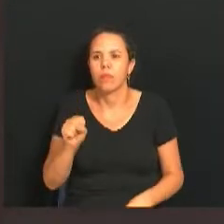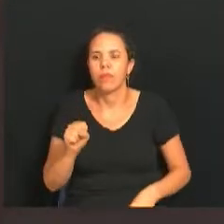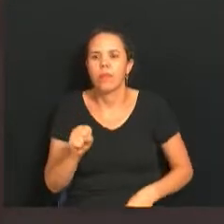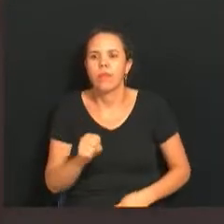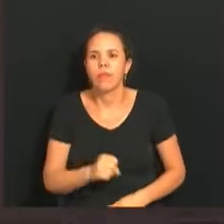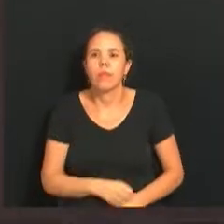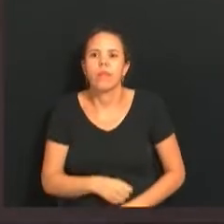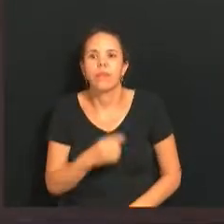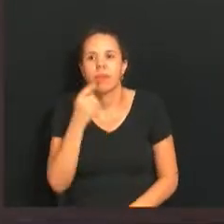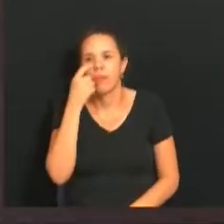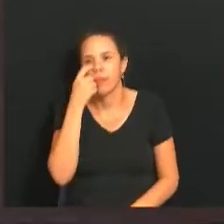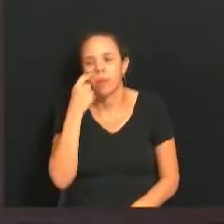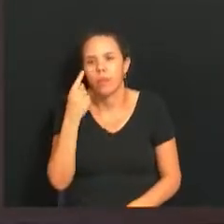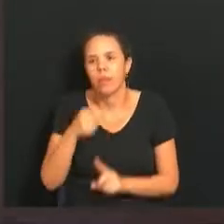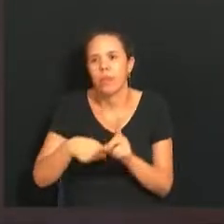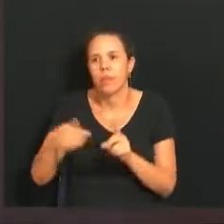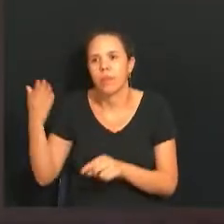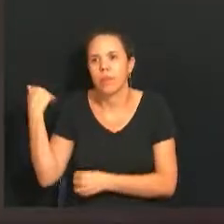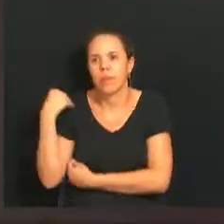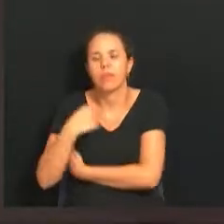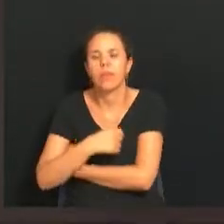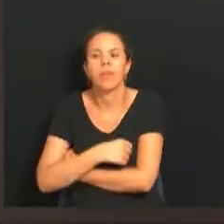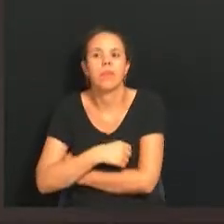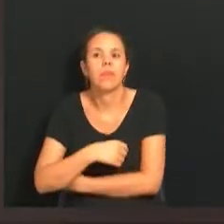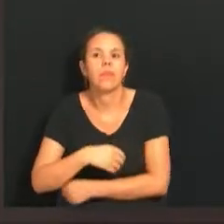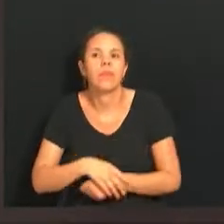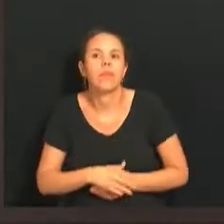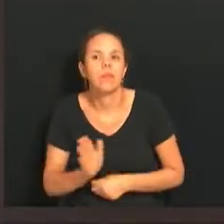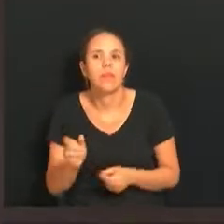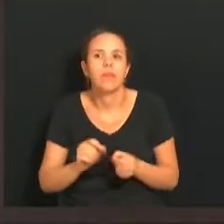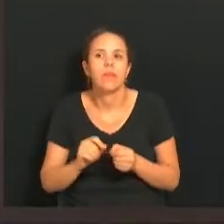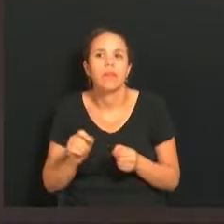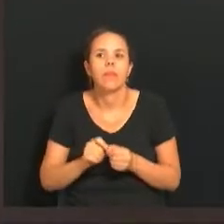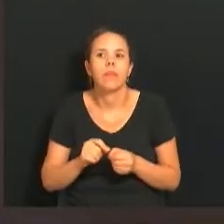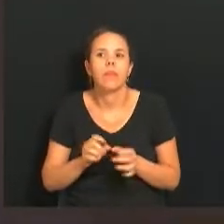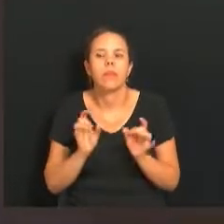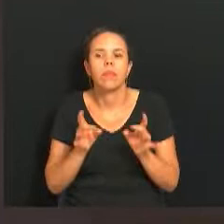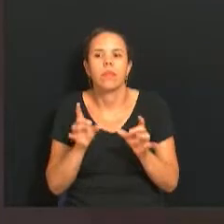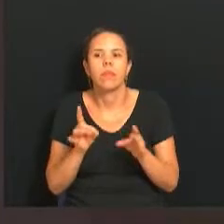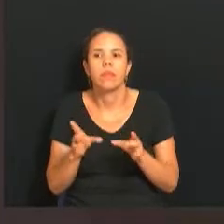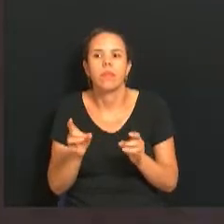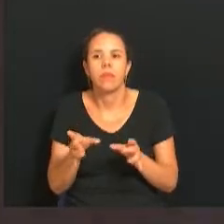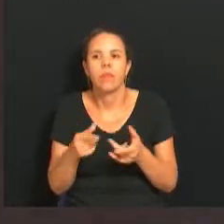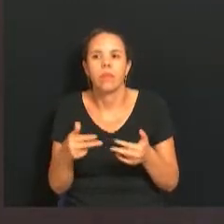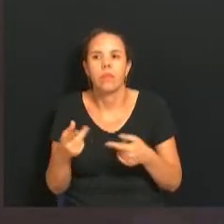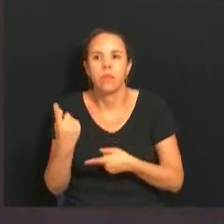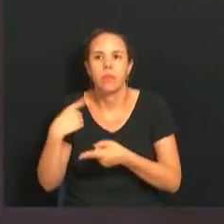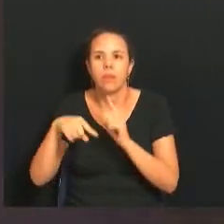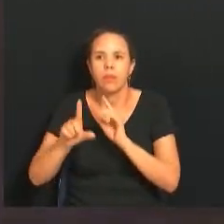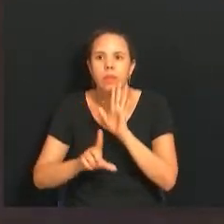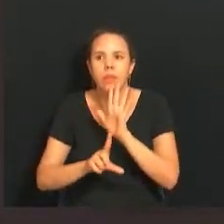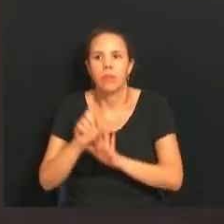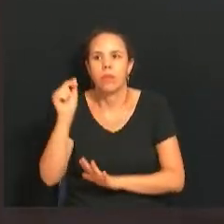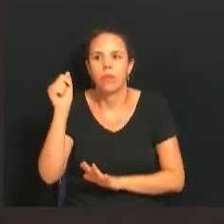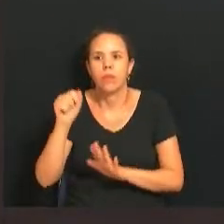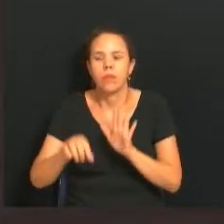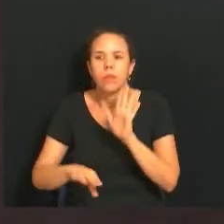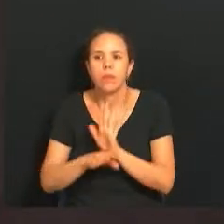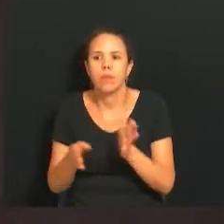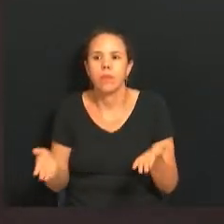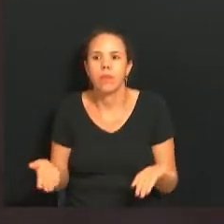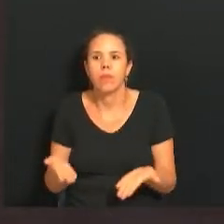há um mês atrás e já fizemos um bazar, foi um sucesso, cara. Foi um sucesso o